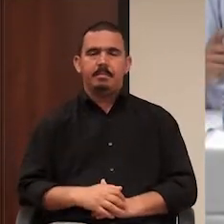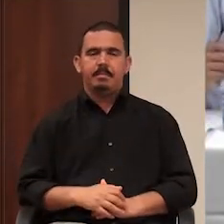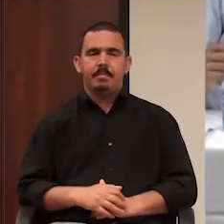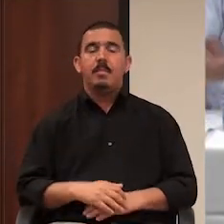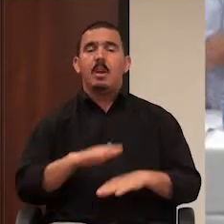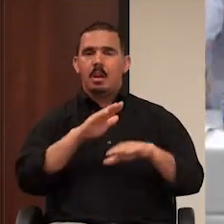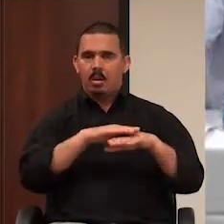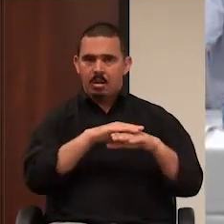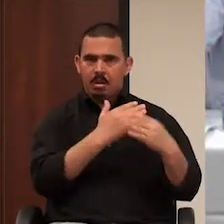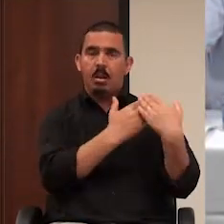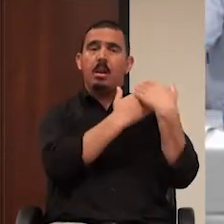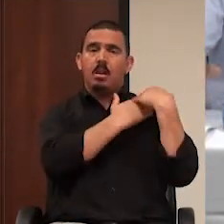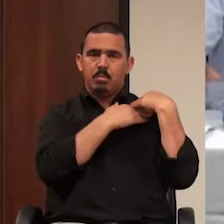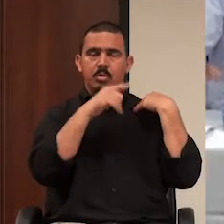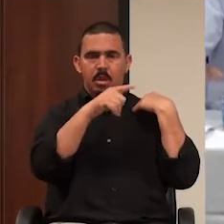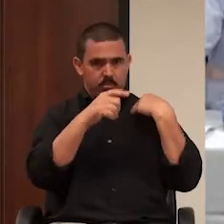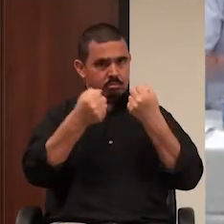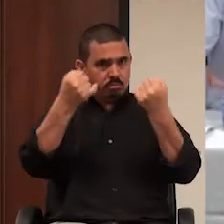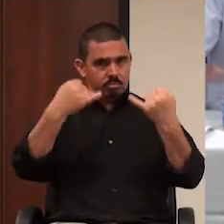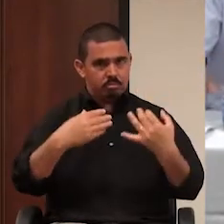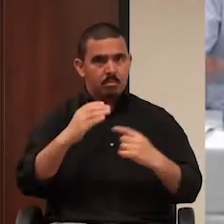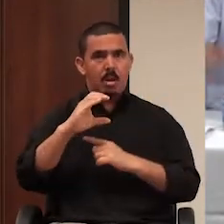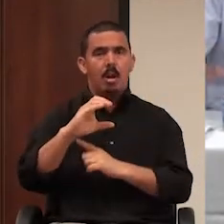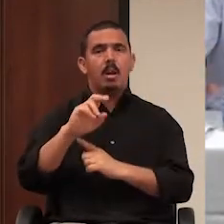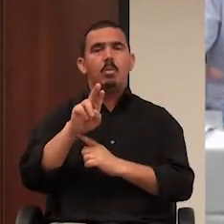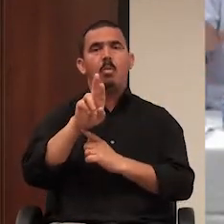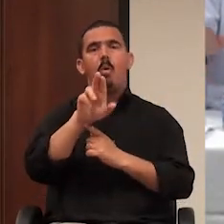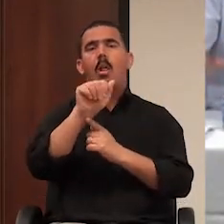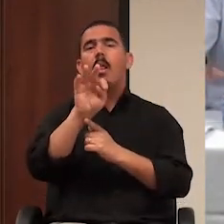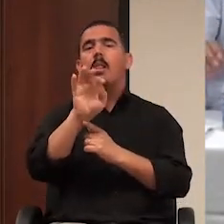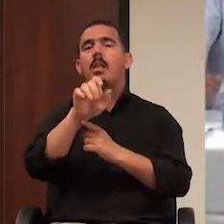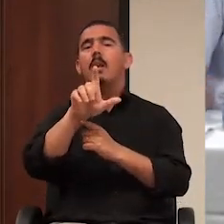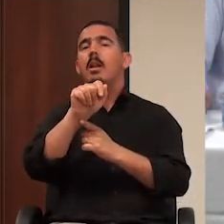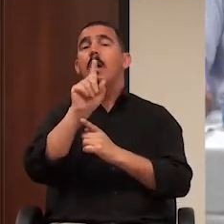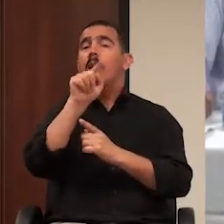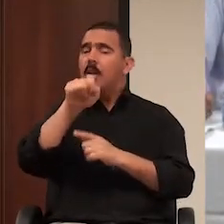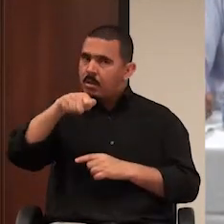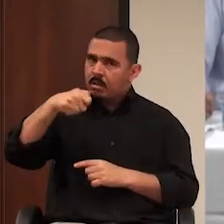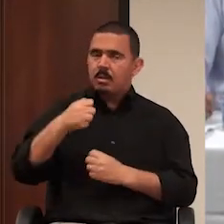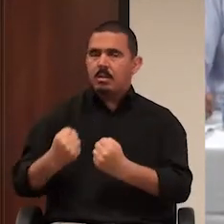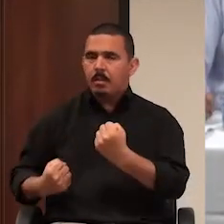A curatela, e isso ela disse, é uma medida de apoio.